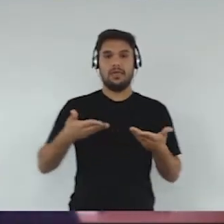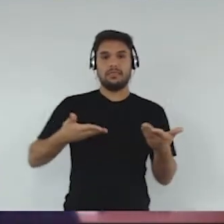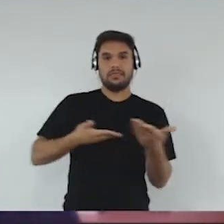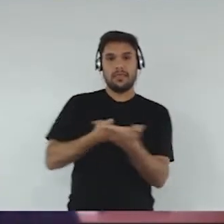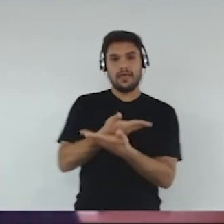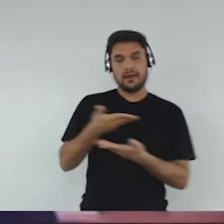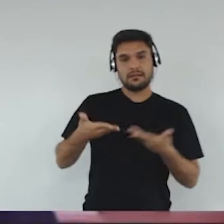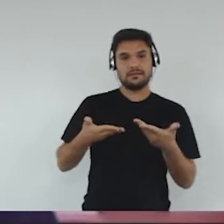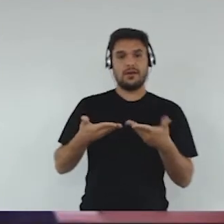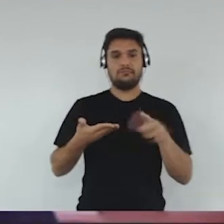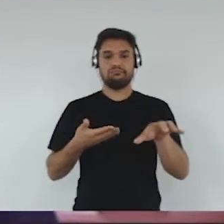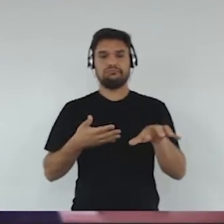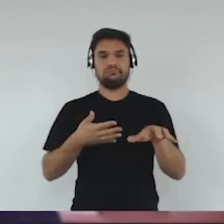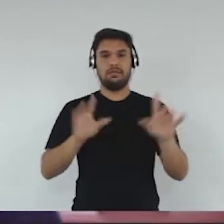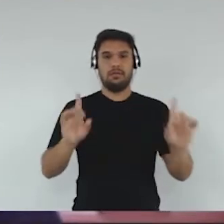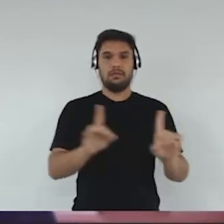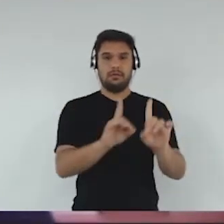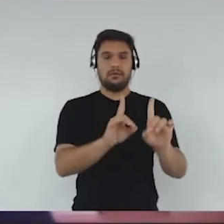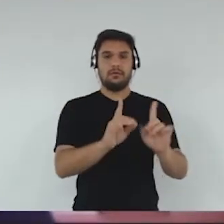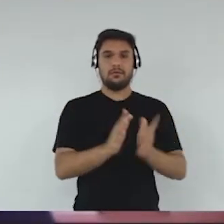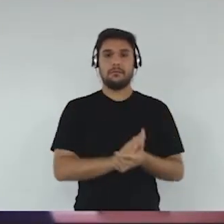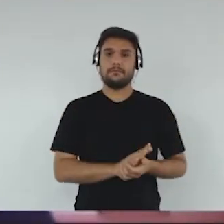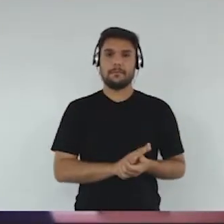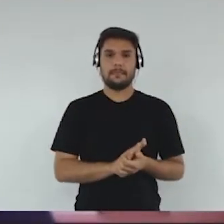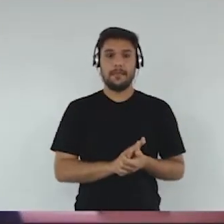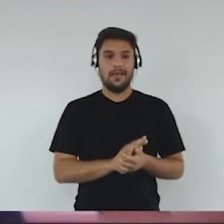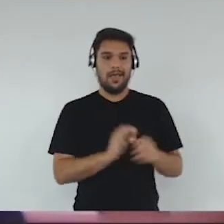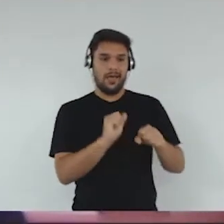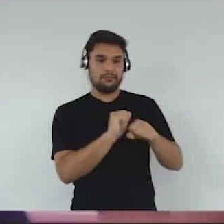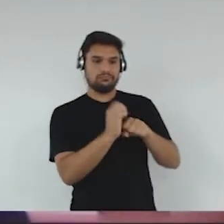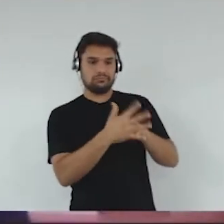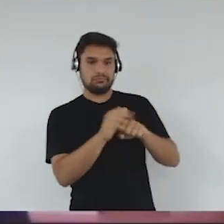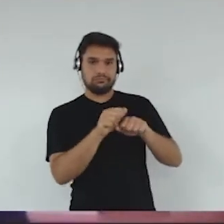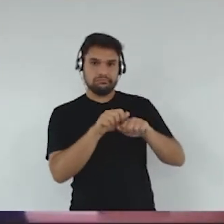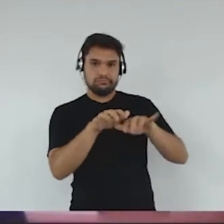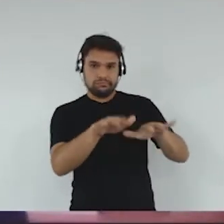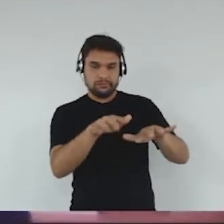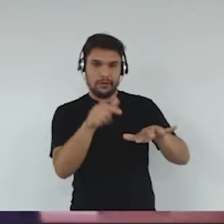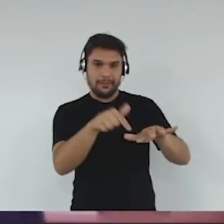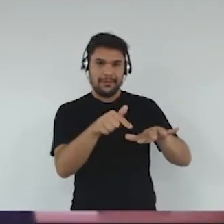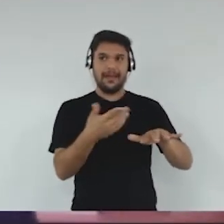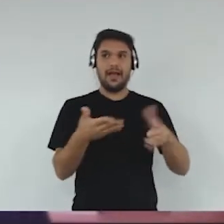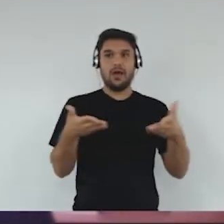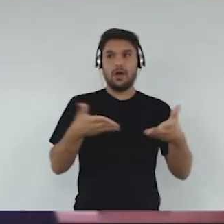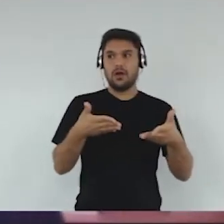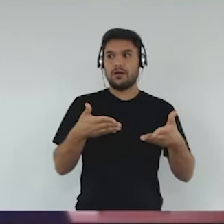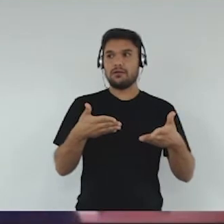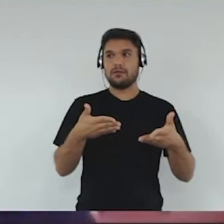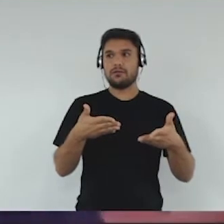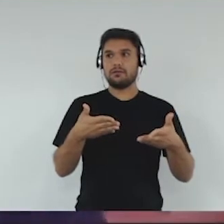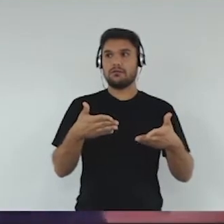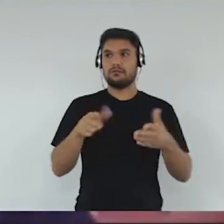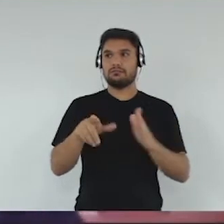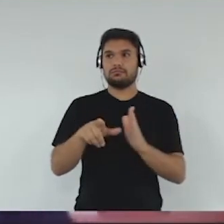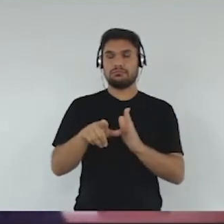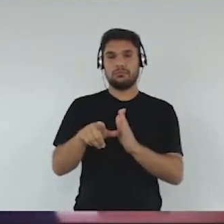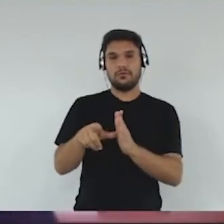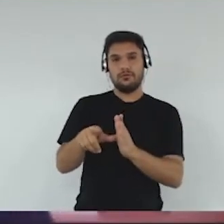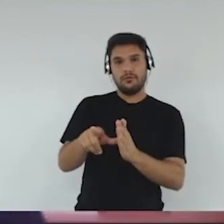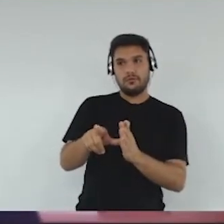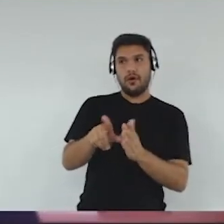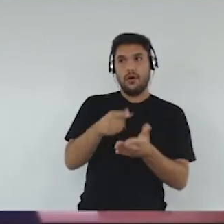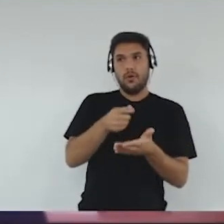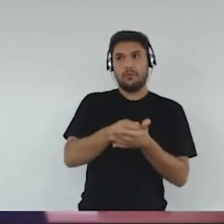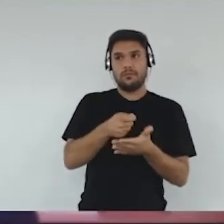e as partes. É inequívoco que a pandemia, de alguma forma, precipitou uma implementação forçada de